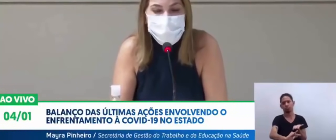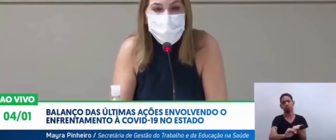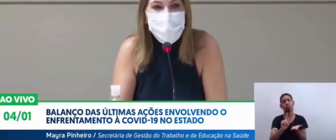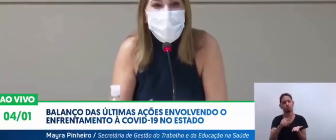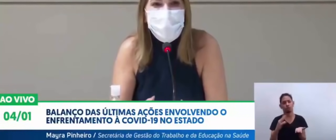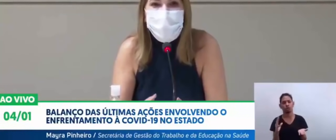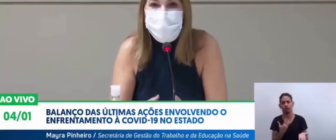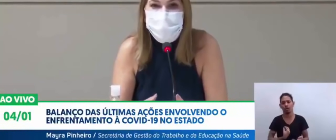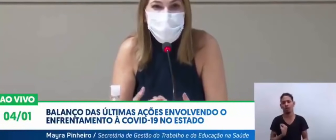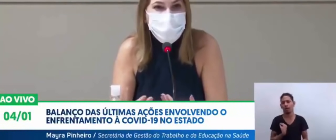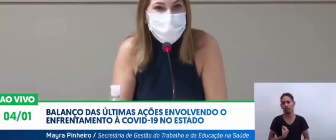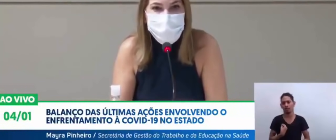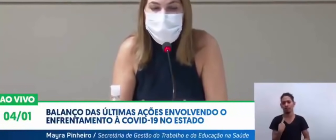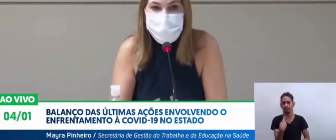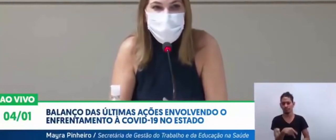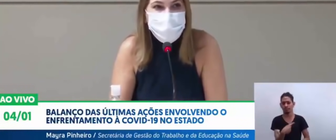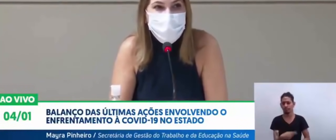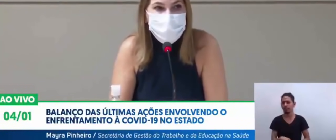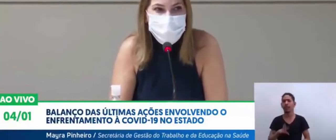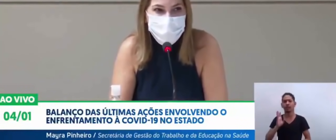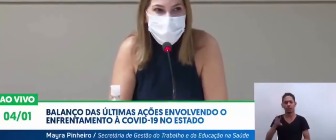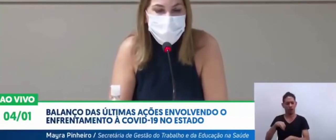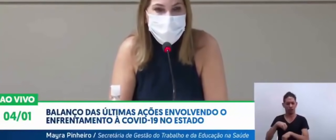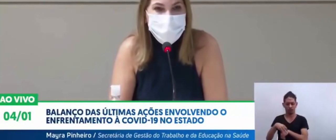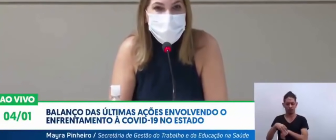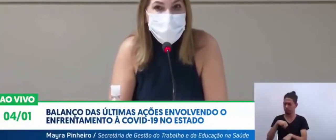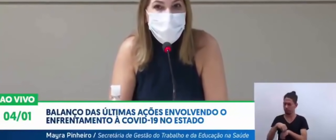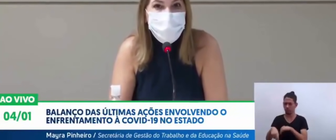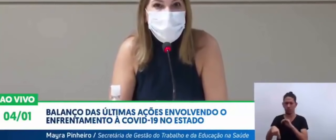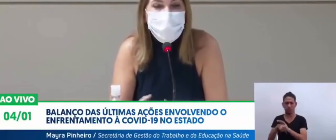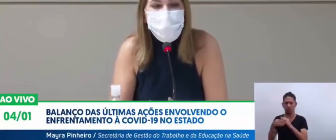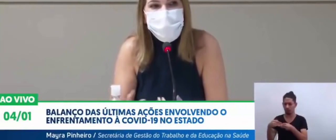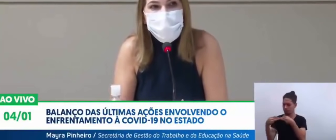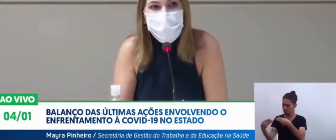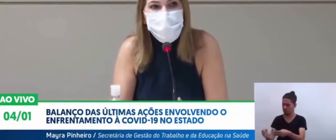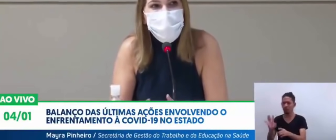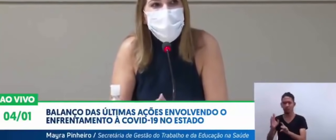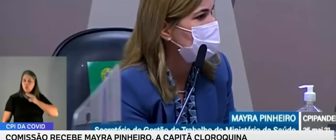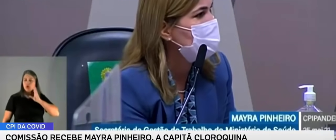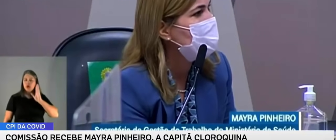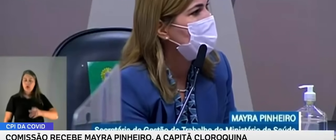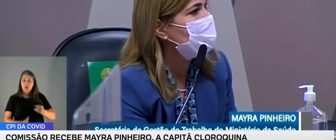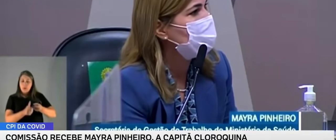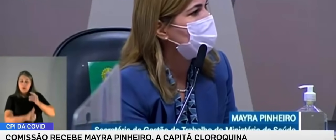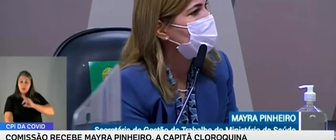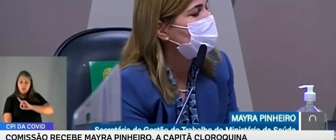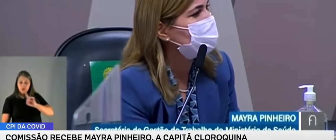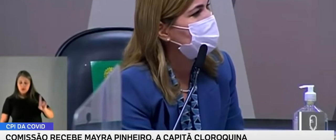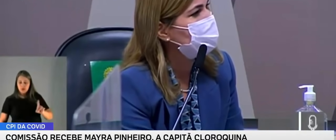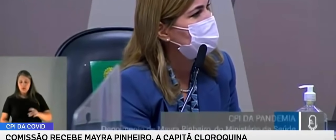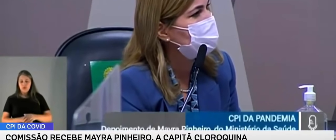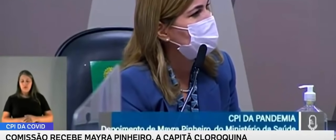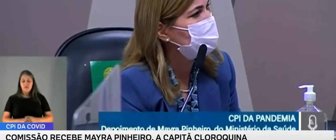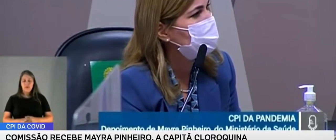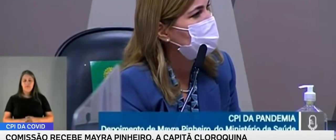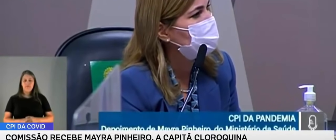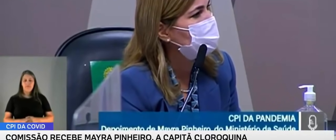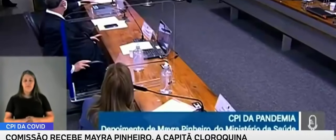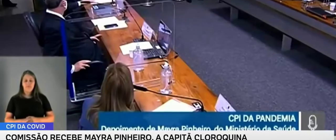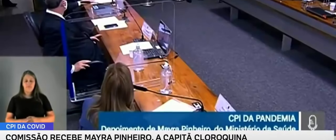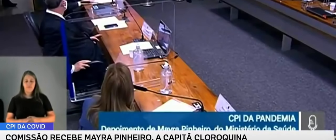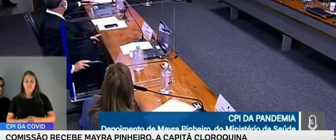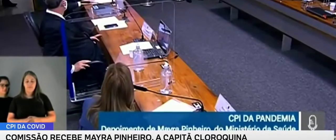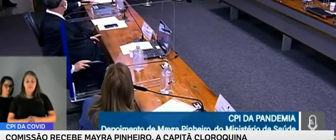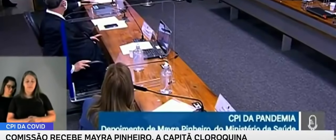salvar vidas. Essas orientações já foram dadas pelo Ministério da Saúde desde maio. Vossa Senhoria recebeu informações